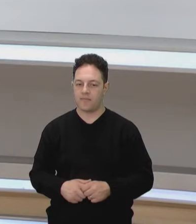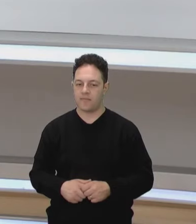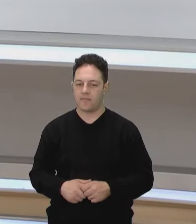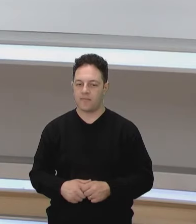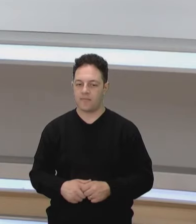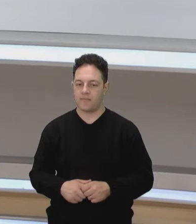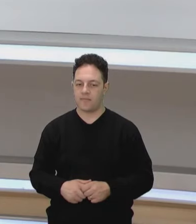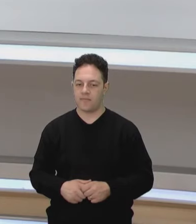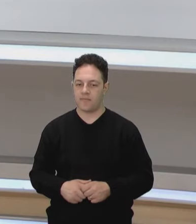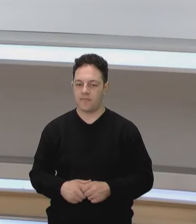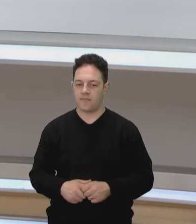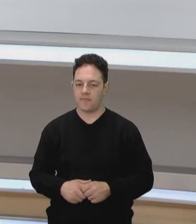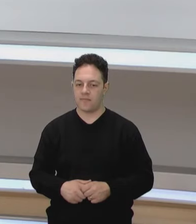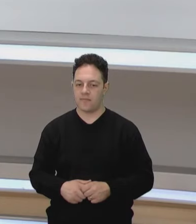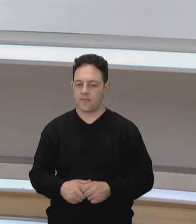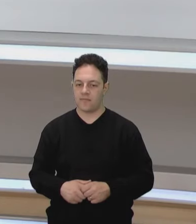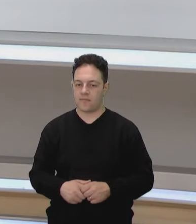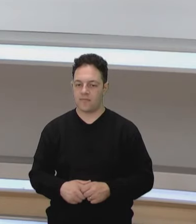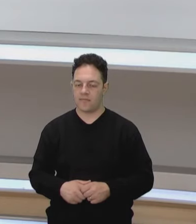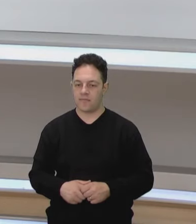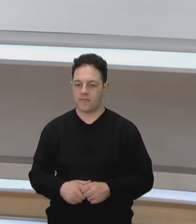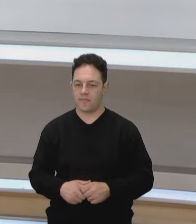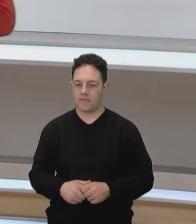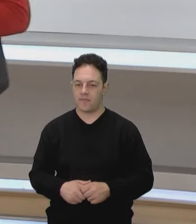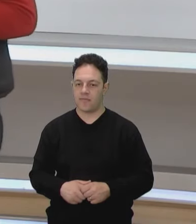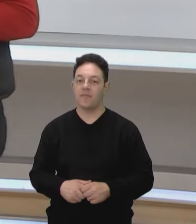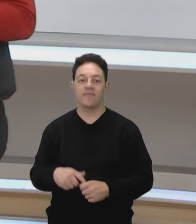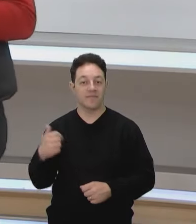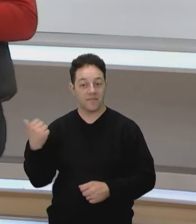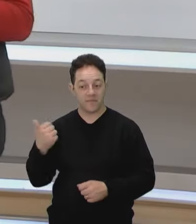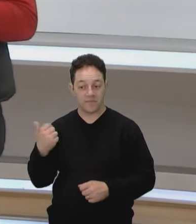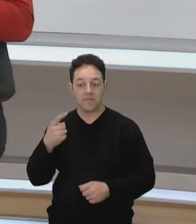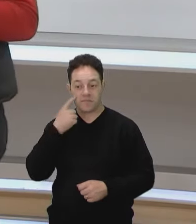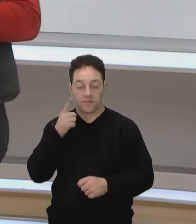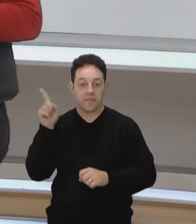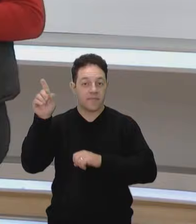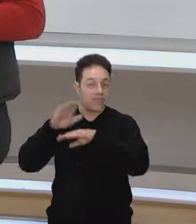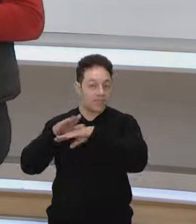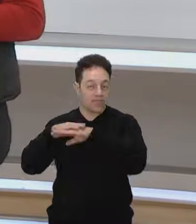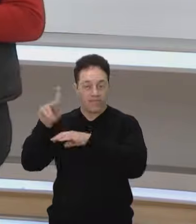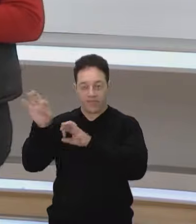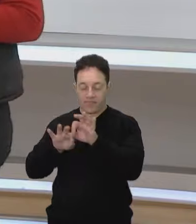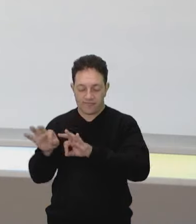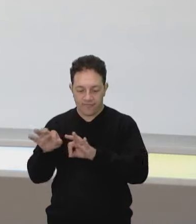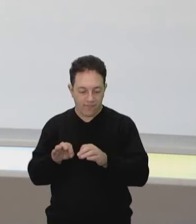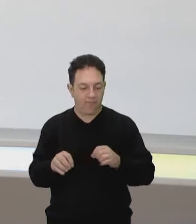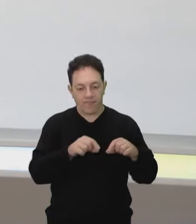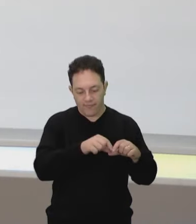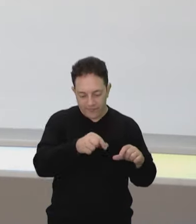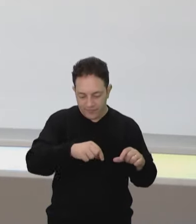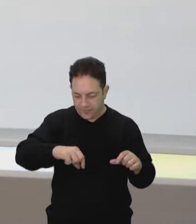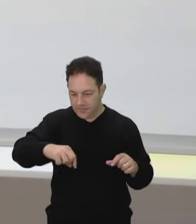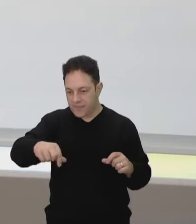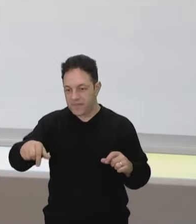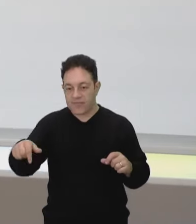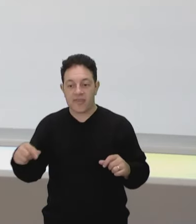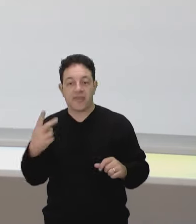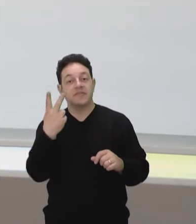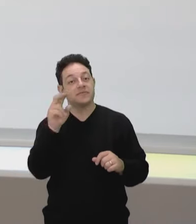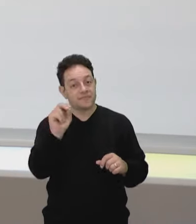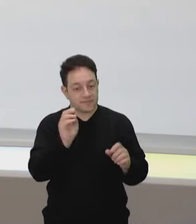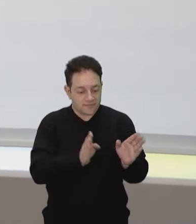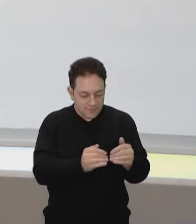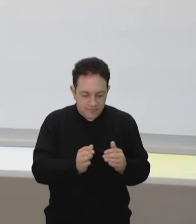Dentro aqui teve 20 casinhas, eles tiveram 20 casinhas para andar. Então aí tá a